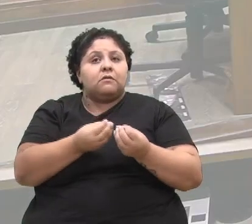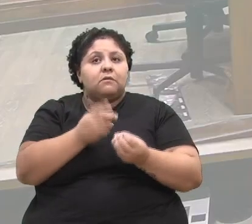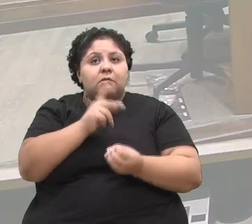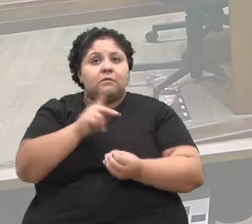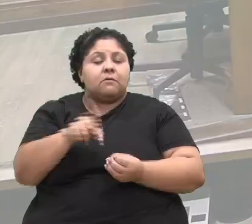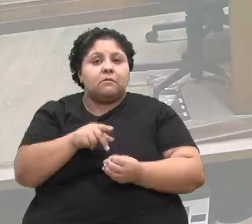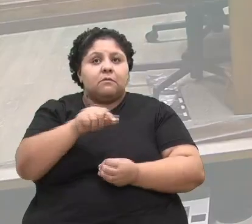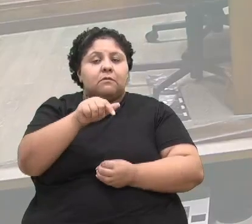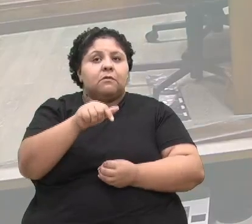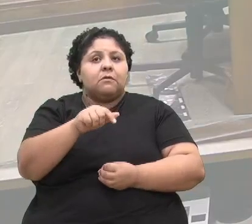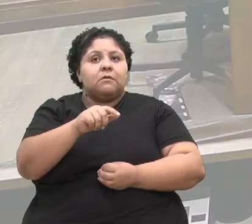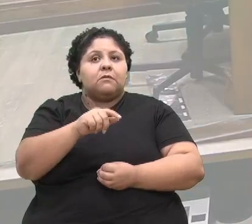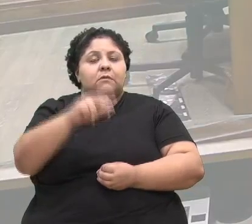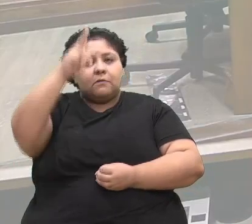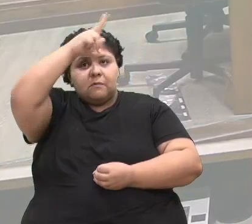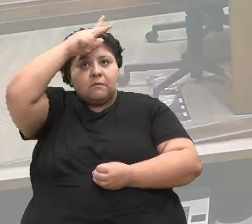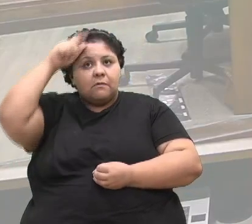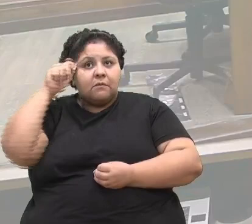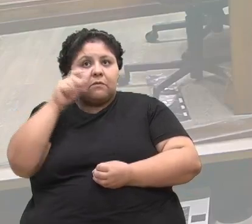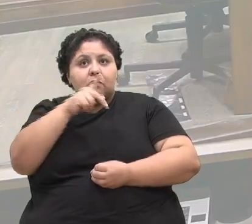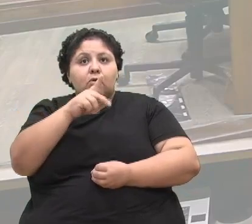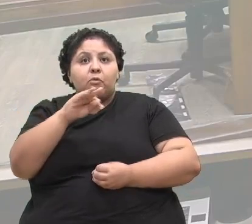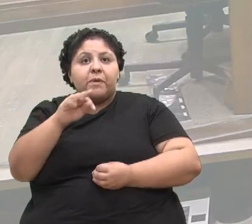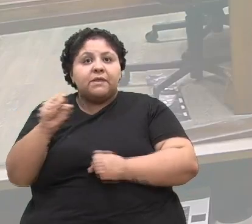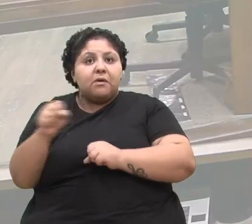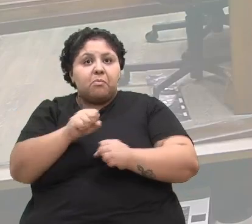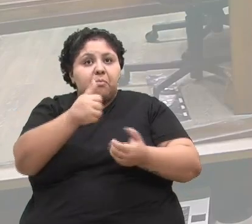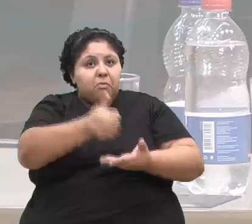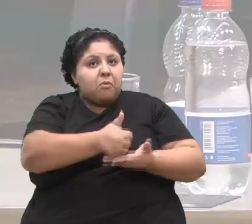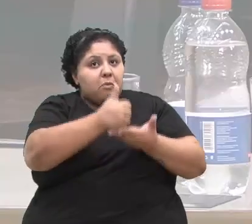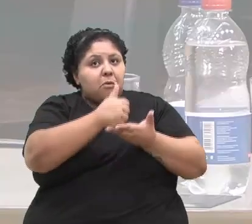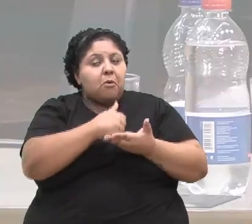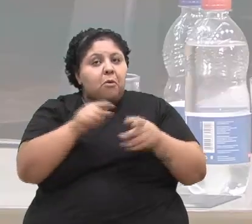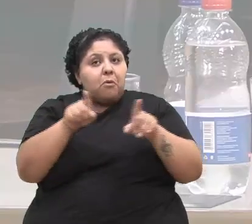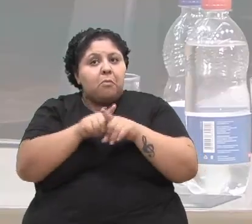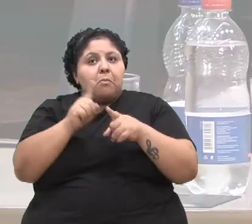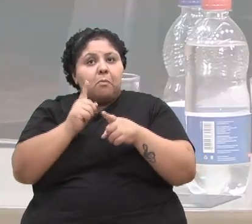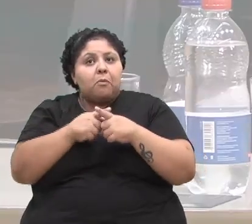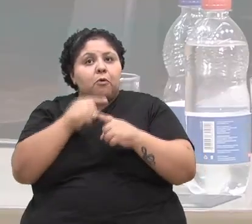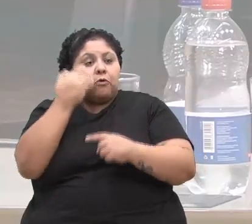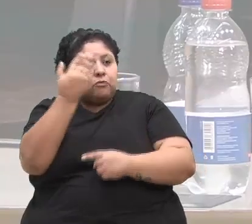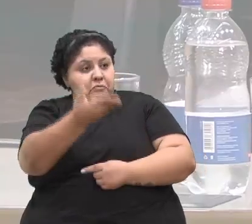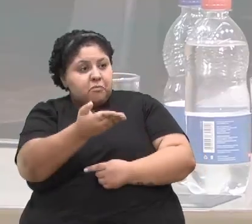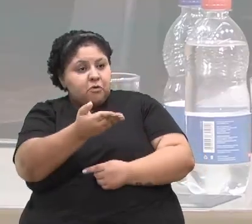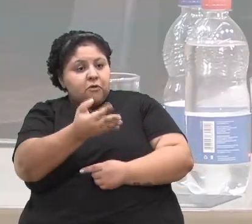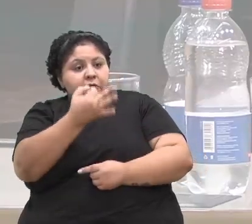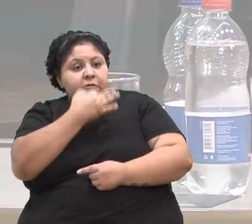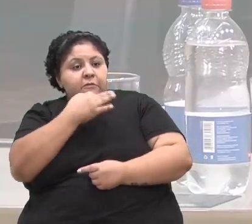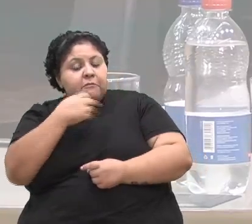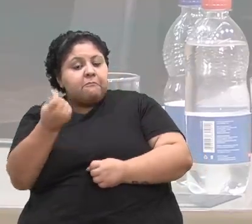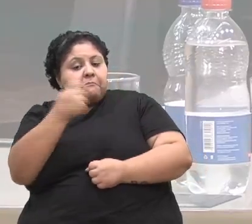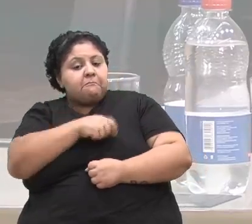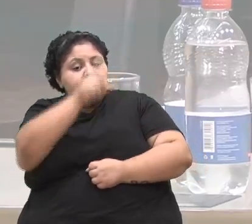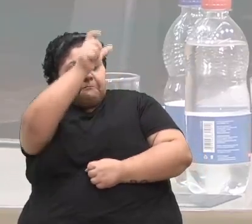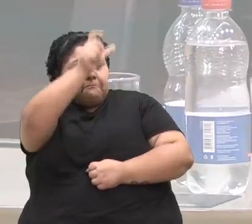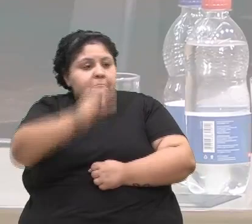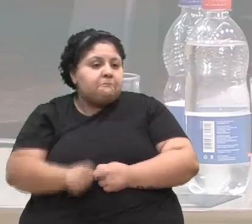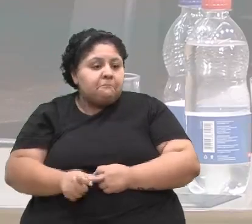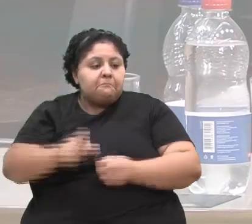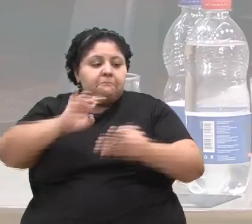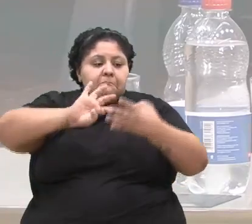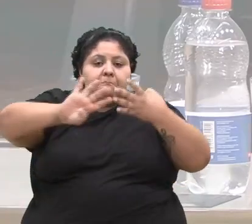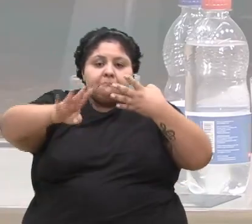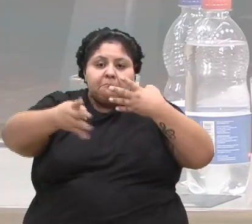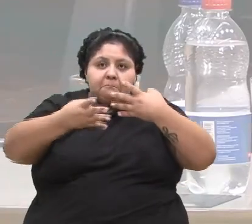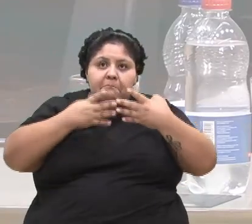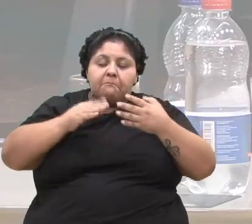prefeito, quem sabe o PDT poderia lhe apoiar. Né, porque o senhor é o que Caxias está precisando. Uma pessoa assim,